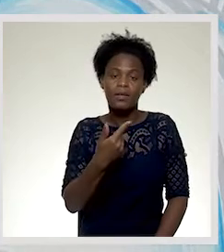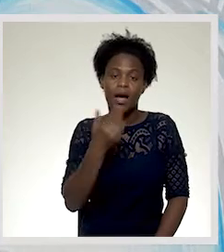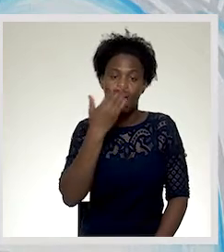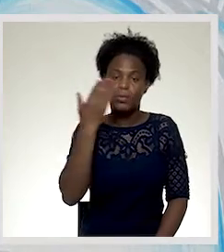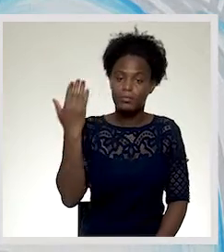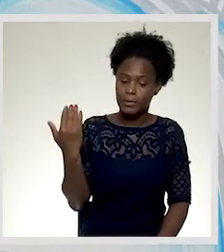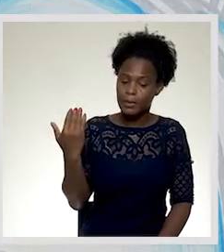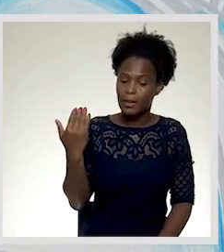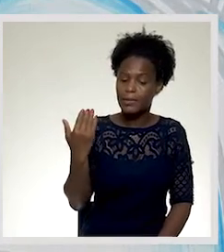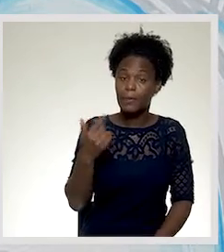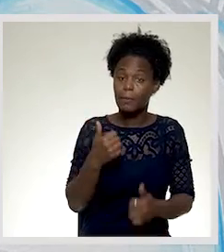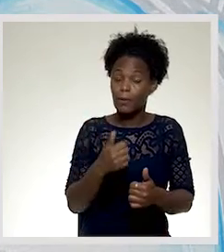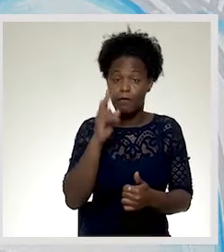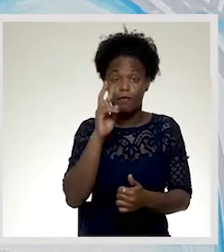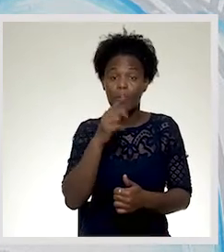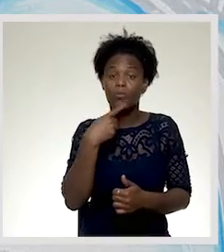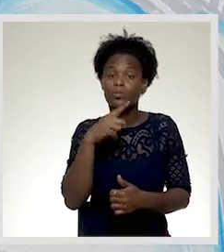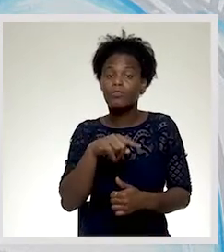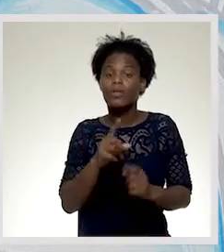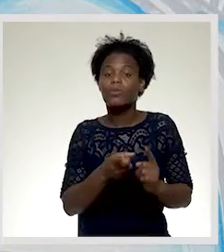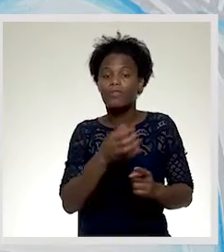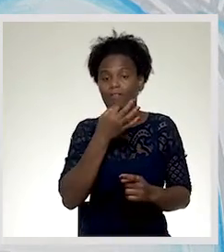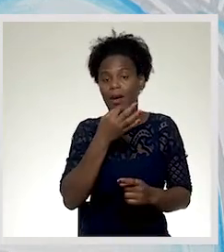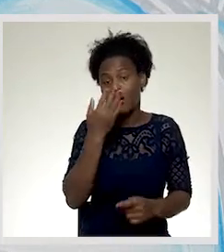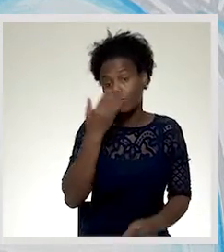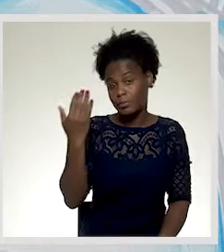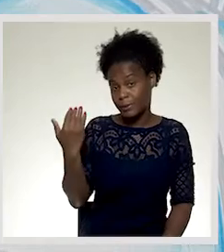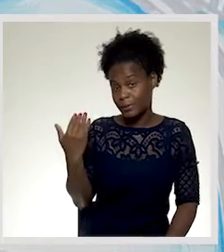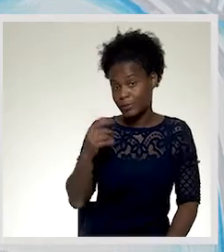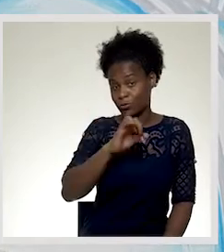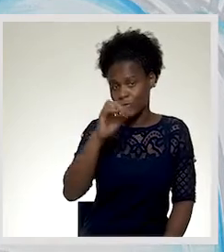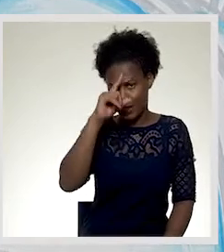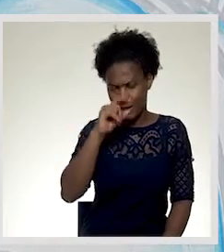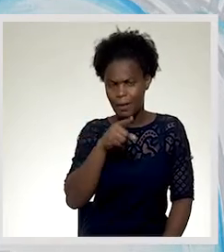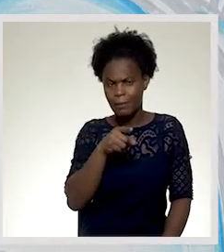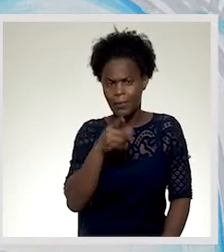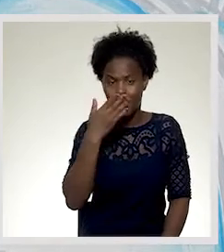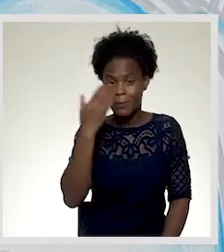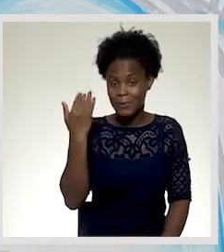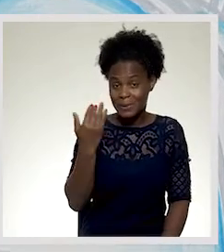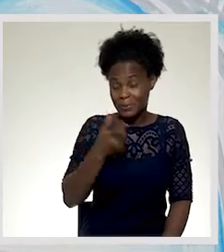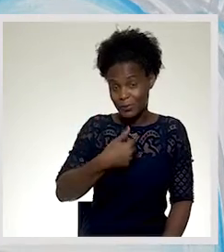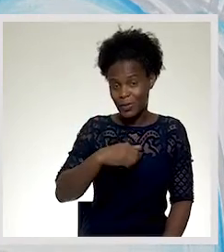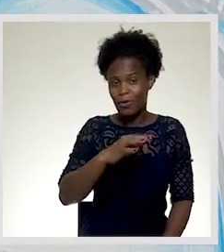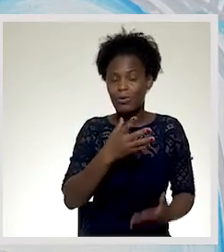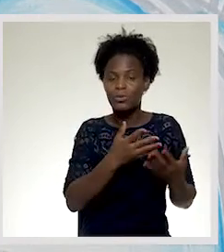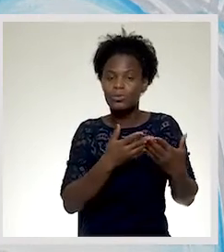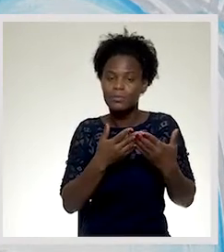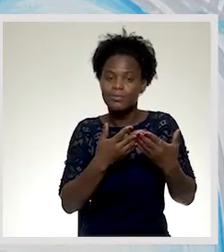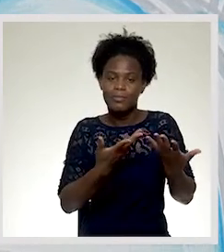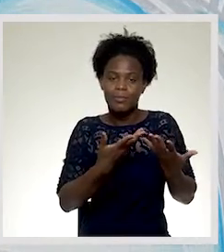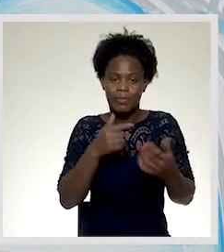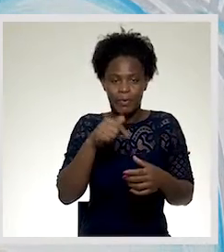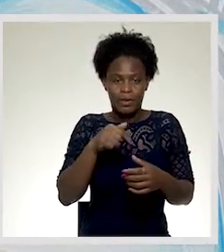a nossa aula passada, é muito bom rever aquilo que nós tínhamos falado na aula passada. De certeza vocês estão a lembrar. Na aula